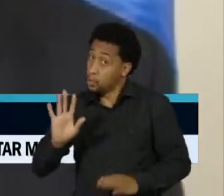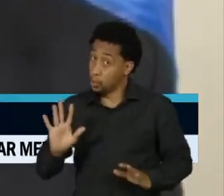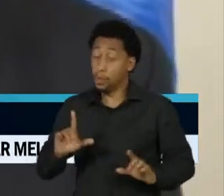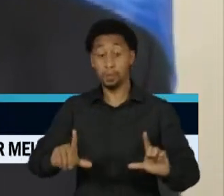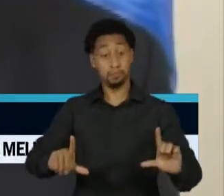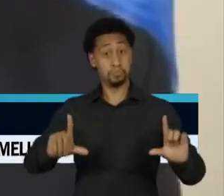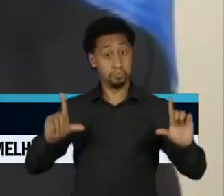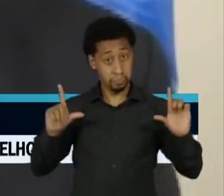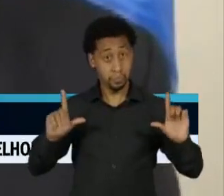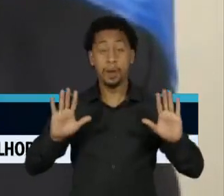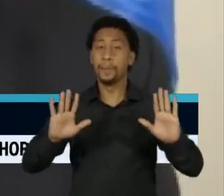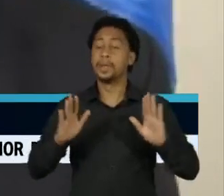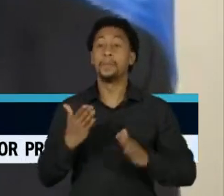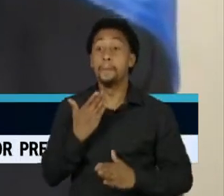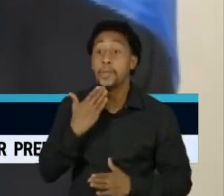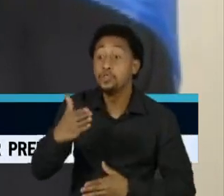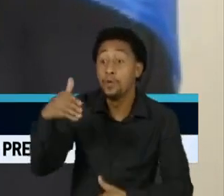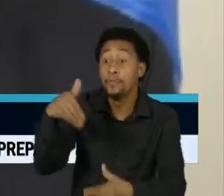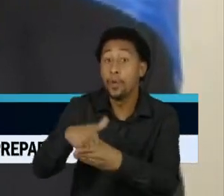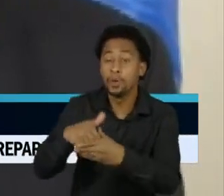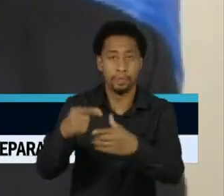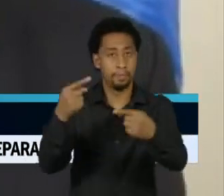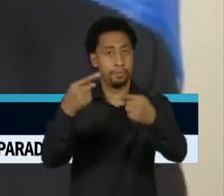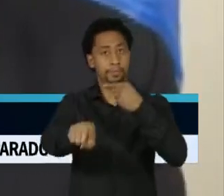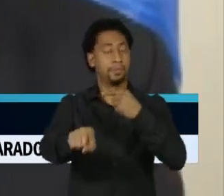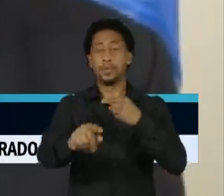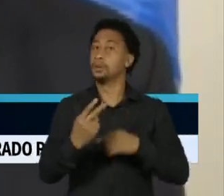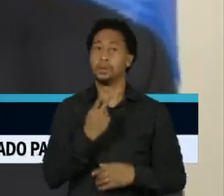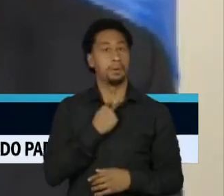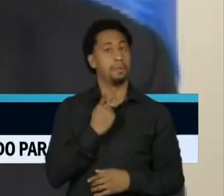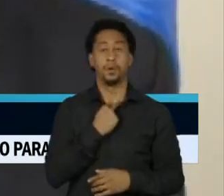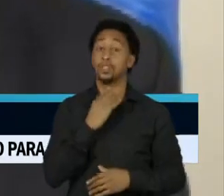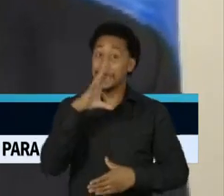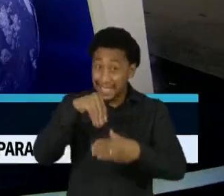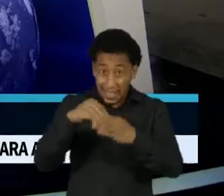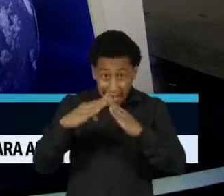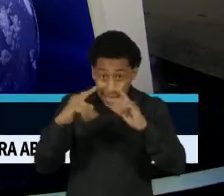mas não pedido de voto. Propaganda eleitoral não pode dentro do templo.